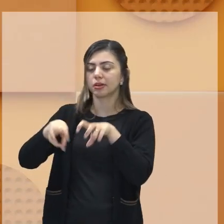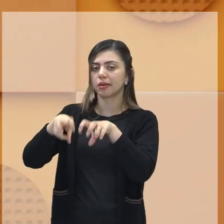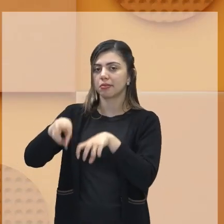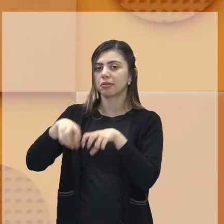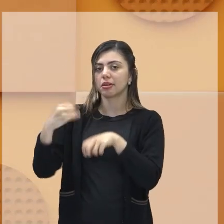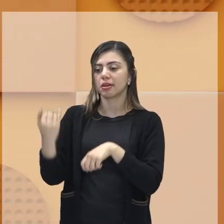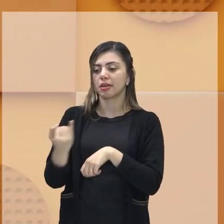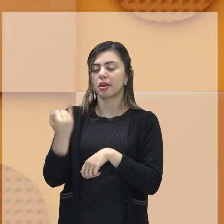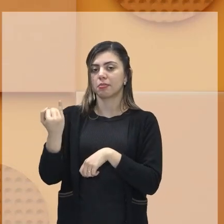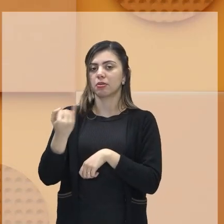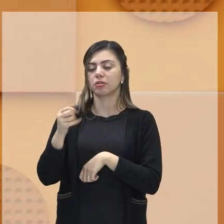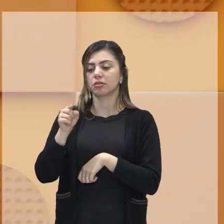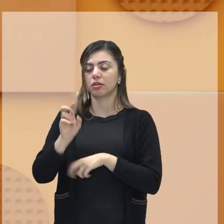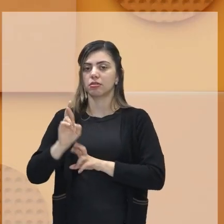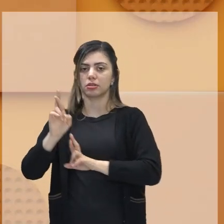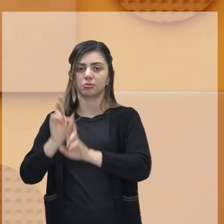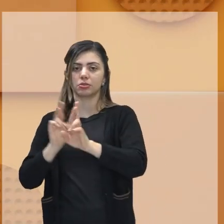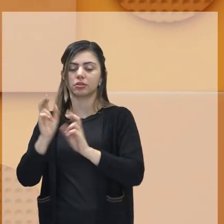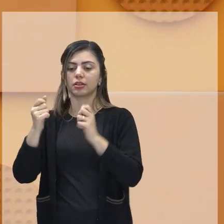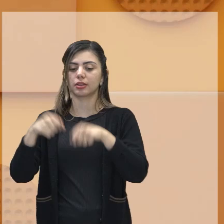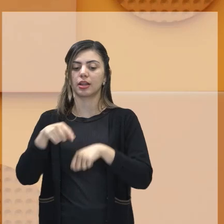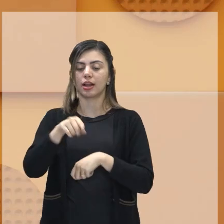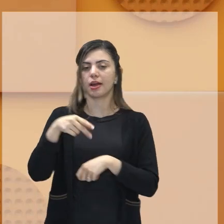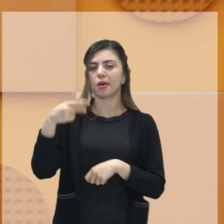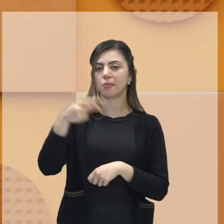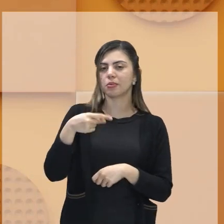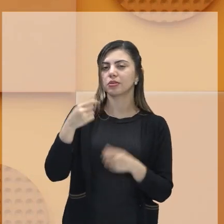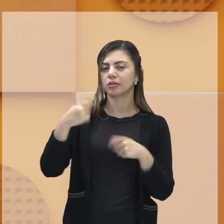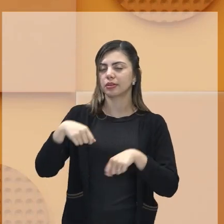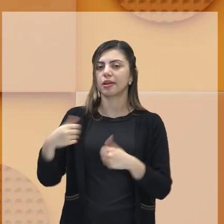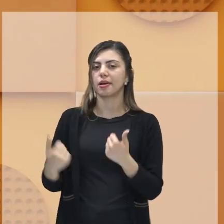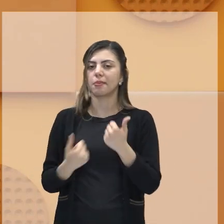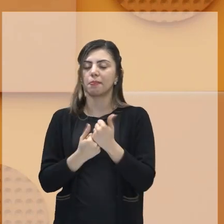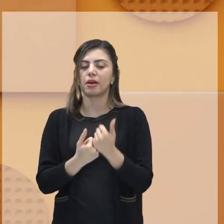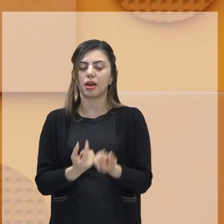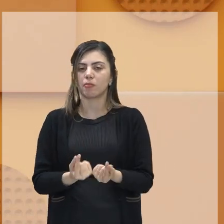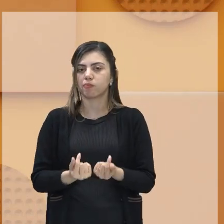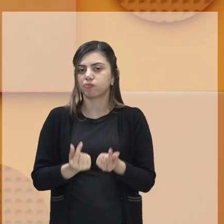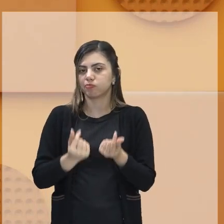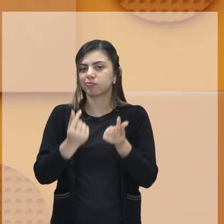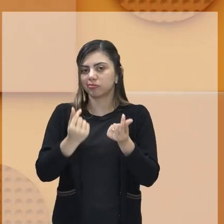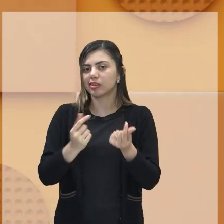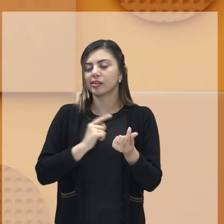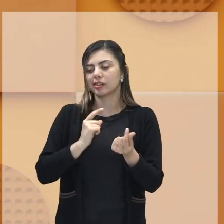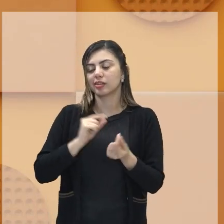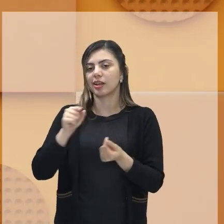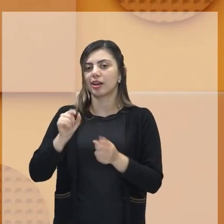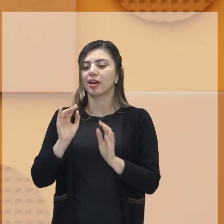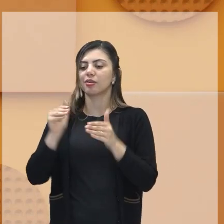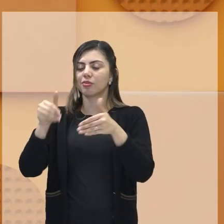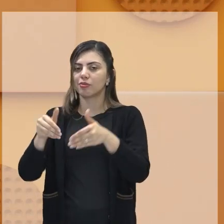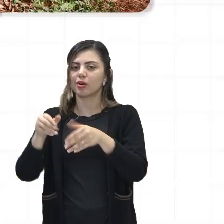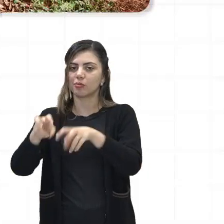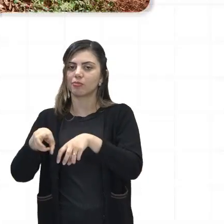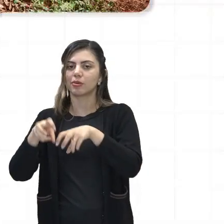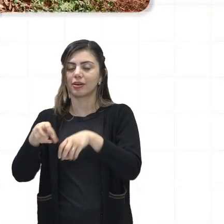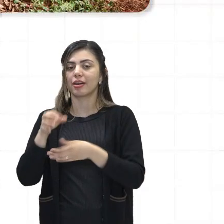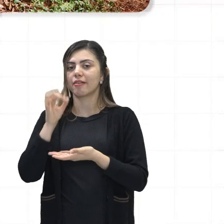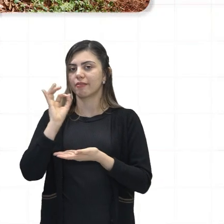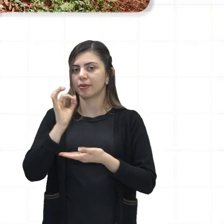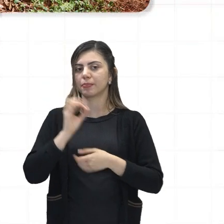que os políticos estejam lá em cima apoiados por essa riqueza gerada pelo café. Ok?